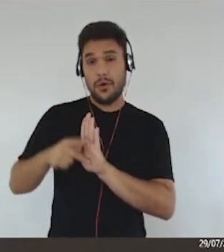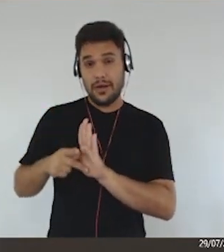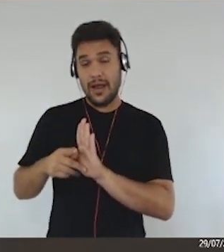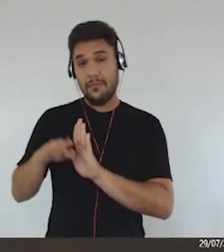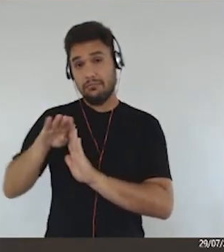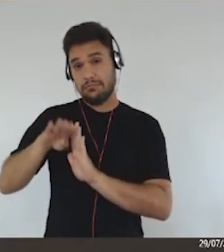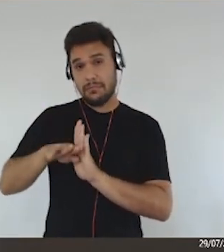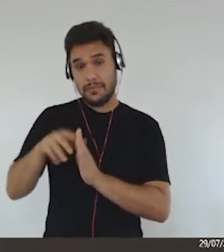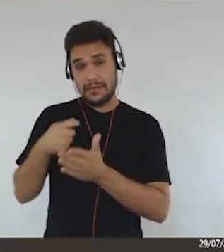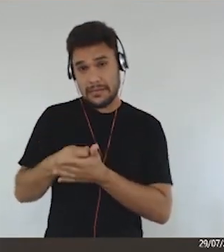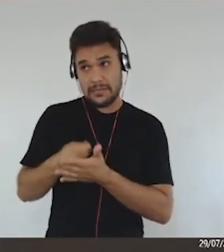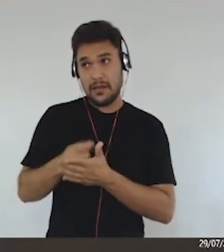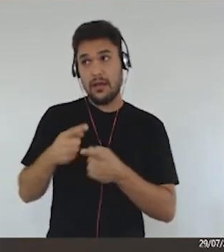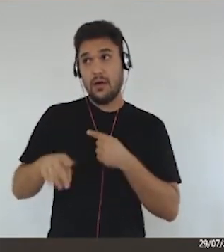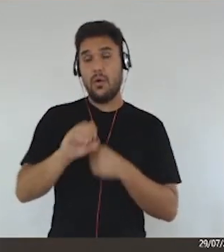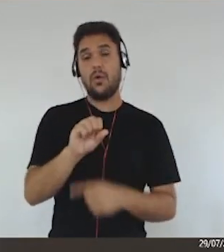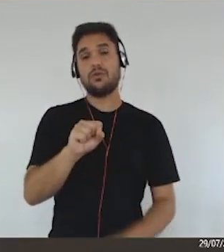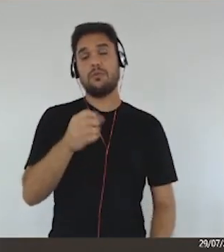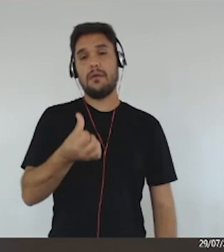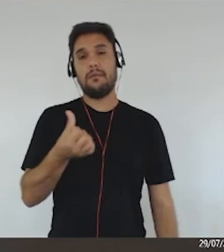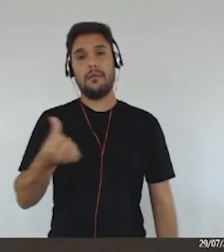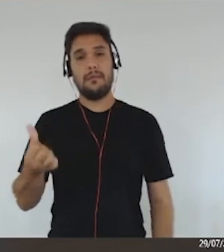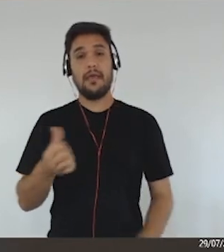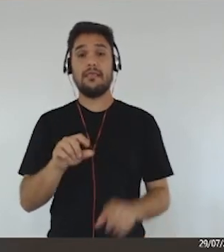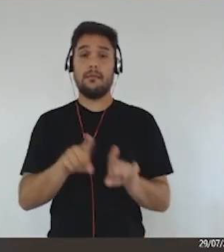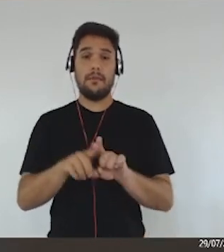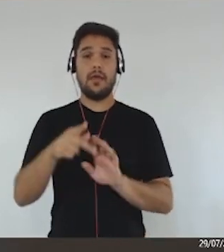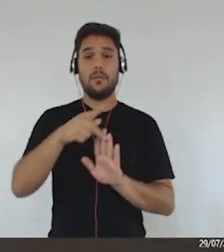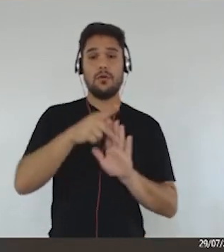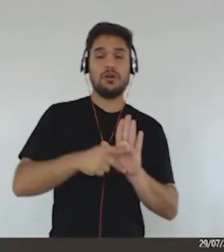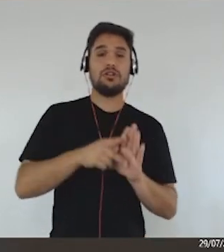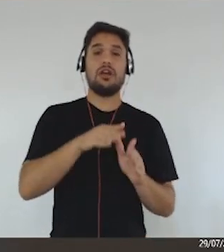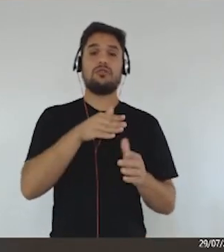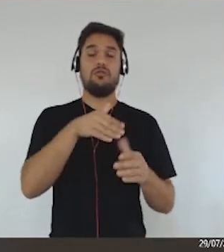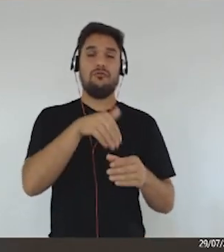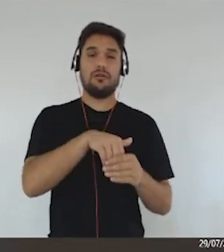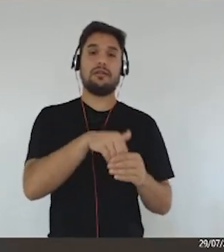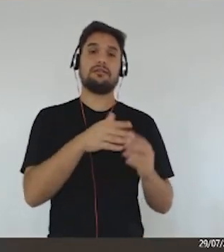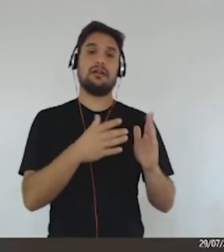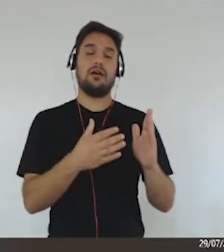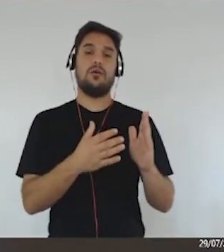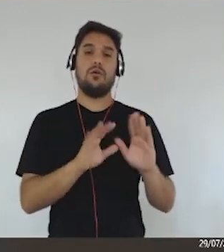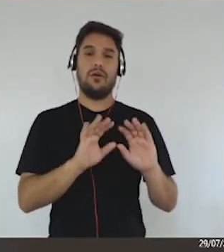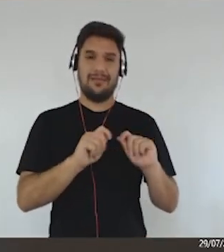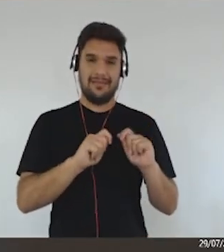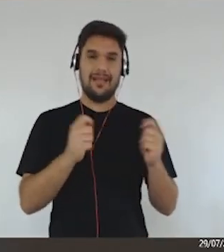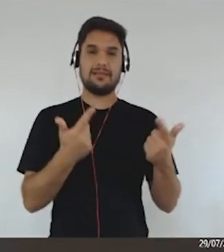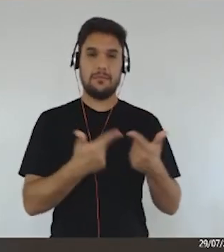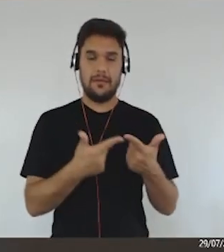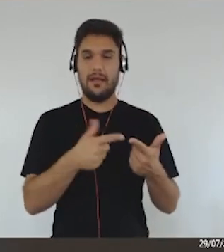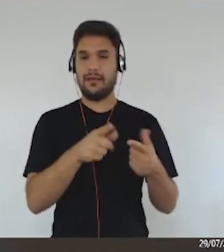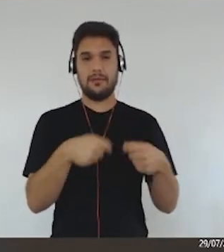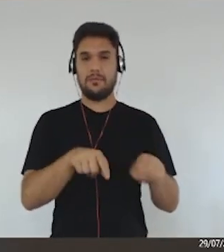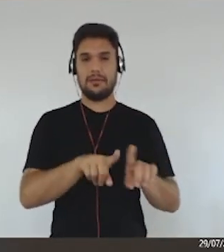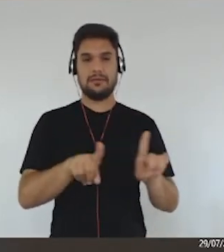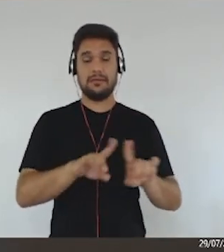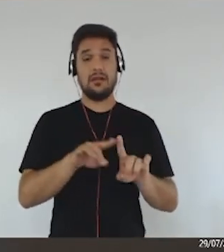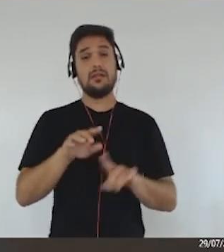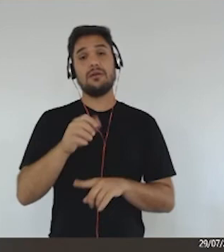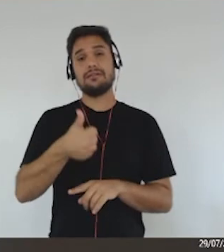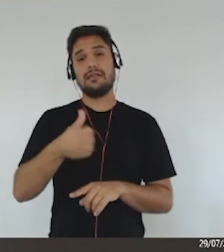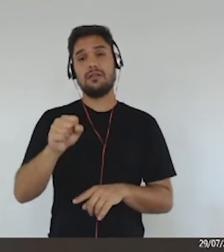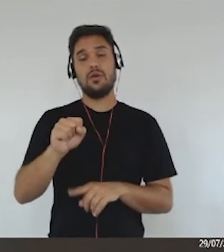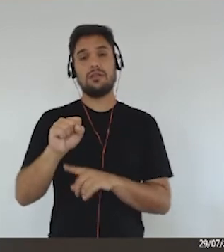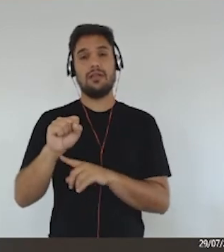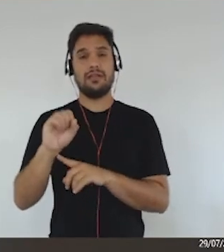licitar, você viola a Lei 8666 e até o próprio projeto que está em votação na Câmara, que não prevê essa hipótese. Mas aí você tem 180 dias